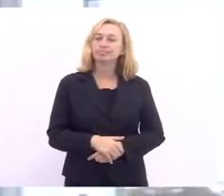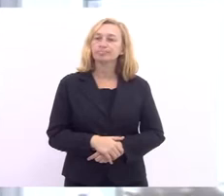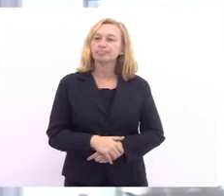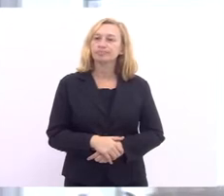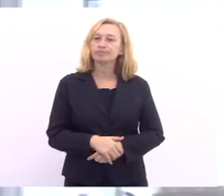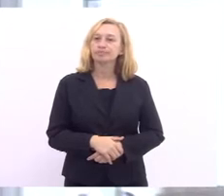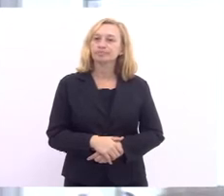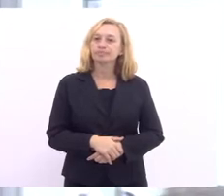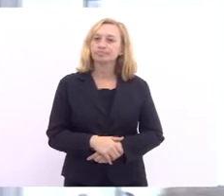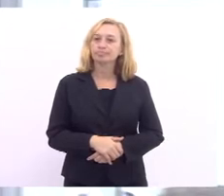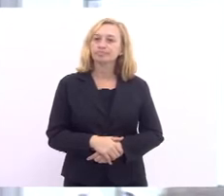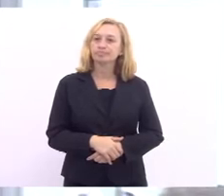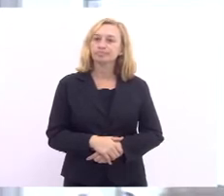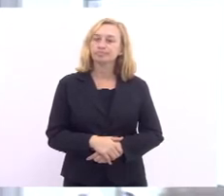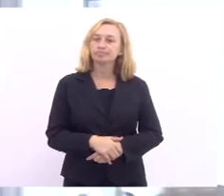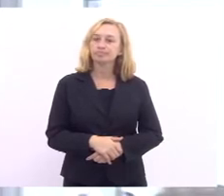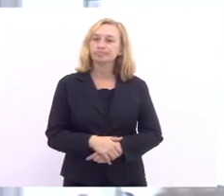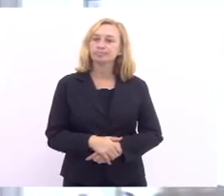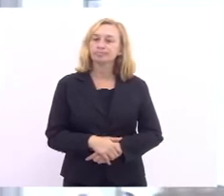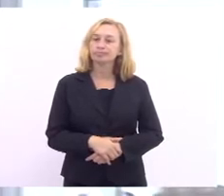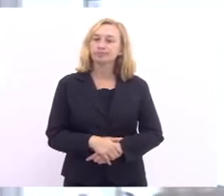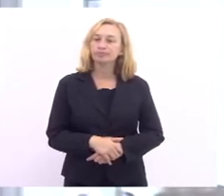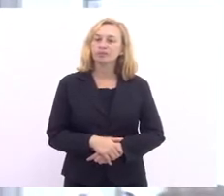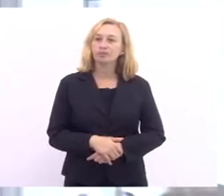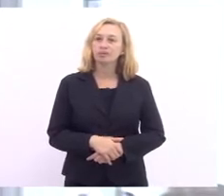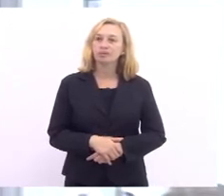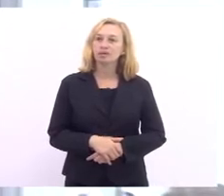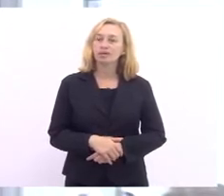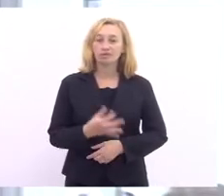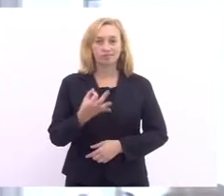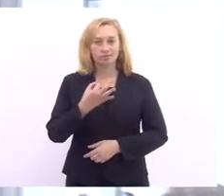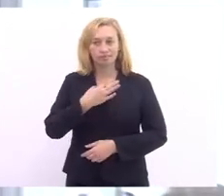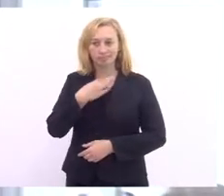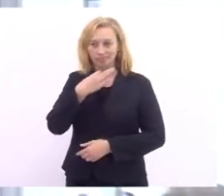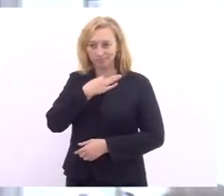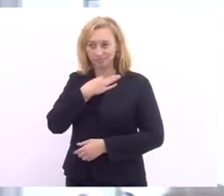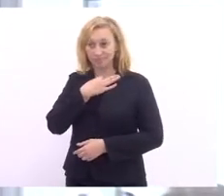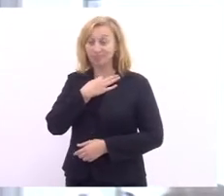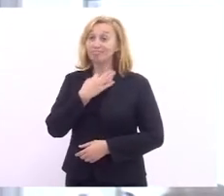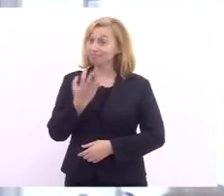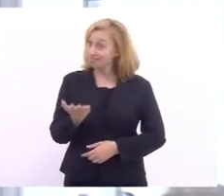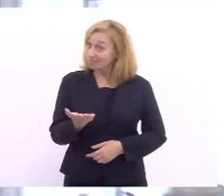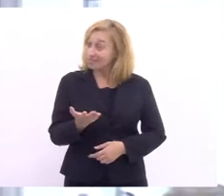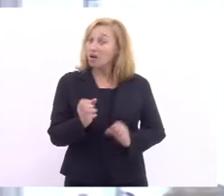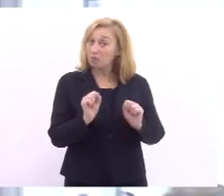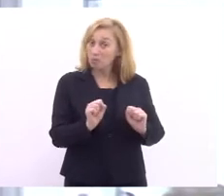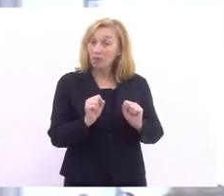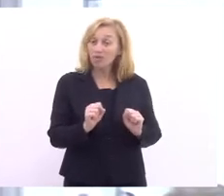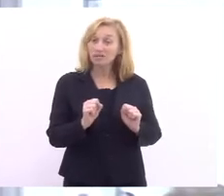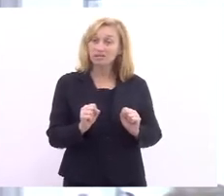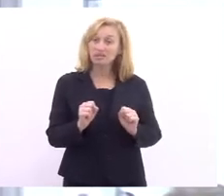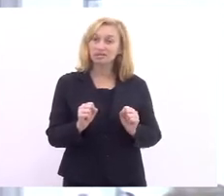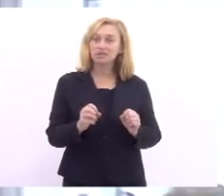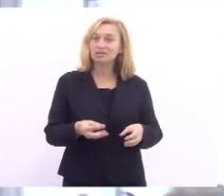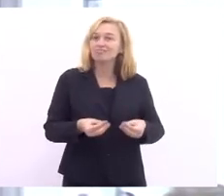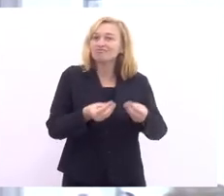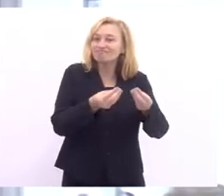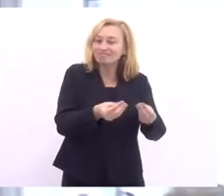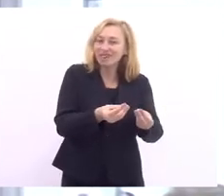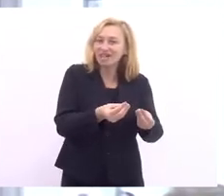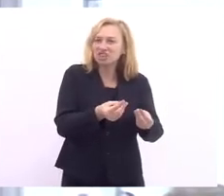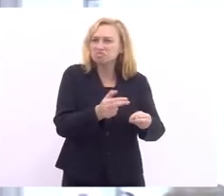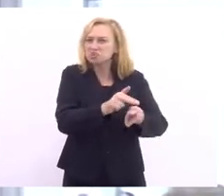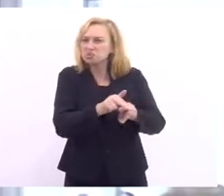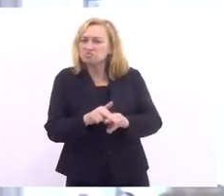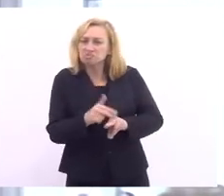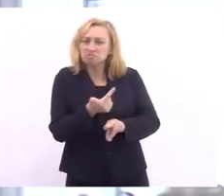couro com aro destaque né uma medalha como essa muitas vezes né pode ser dada às vezes de uma sem